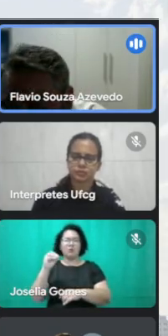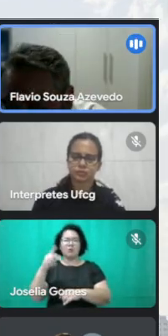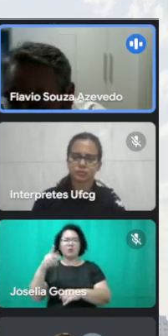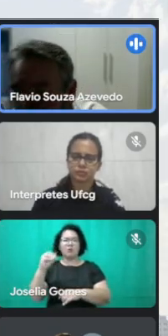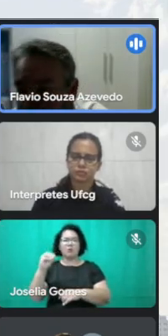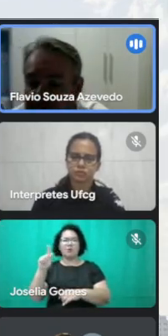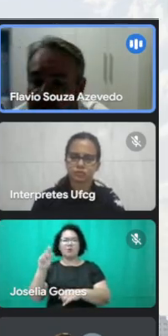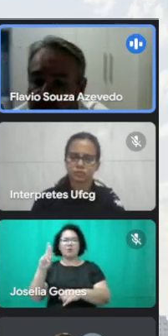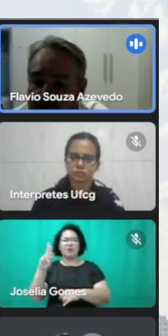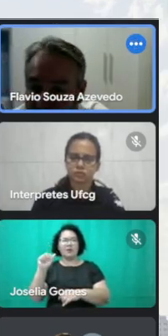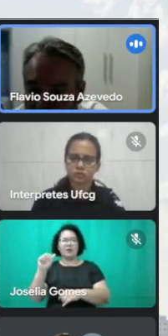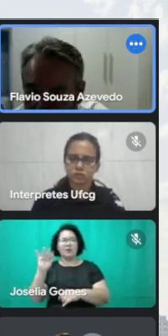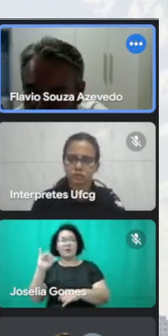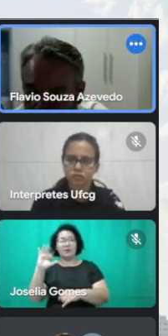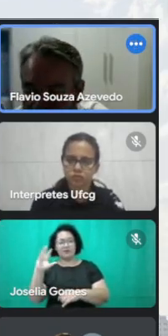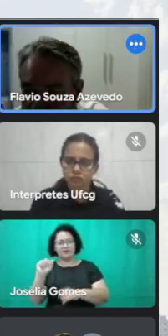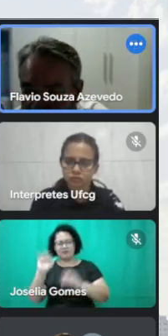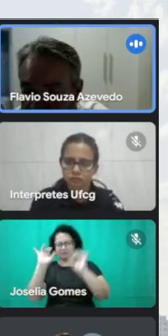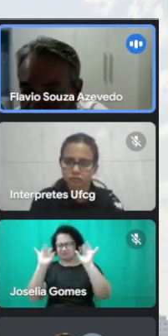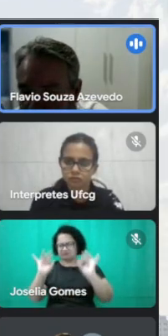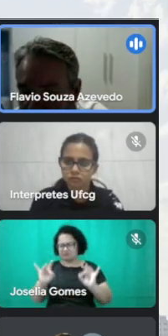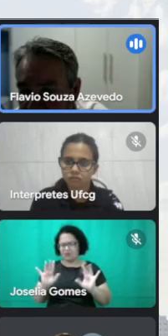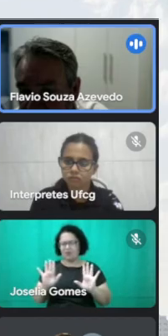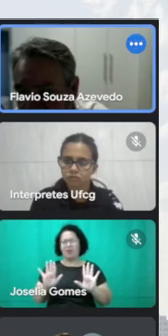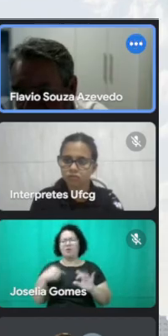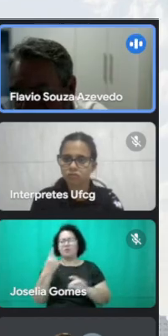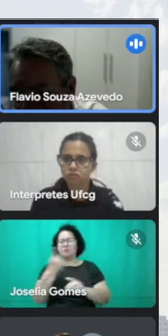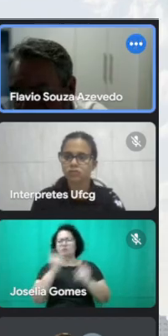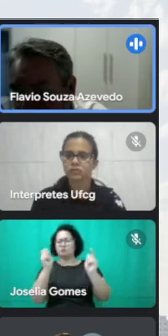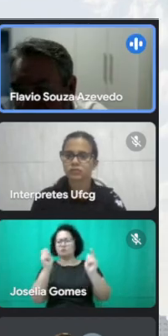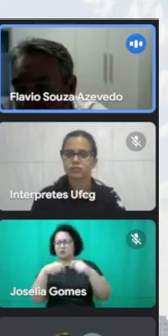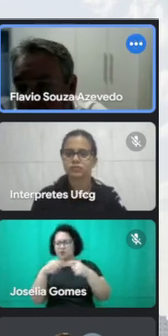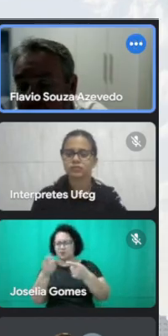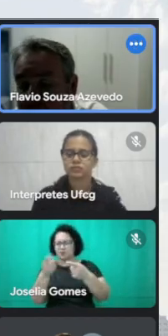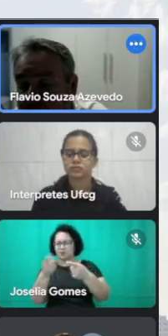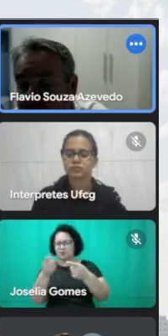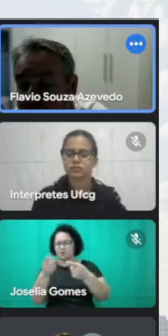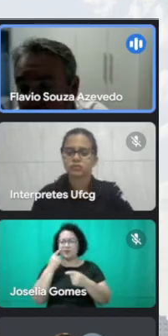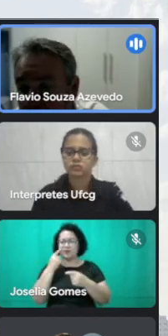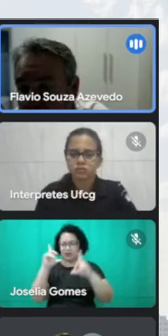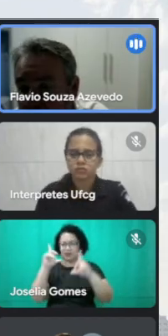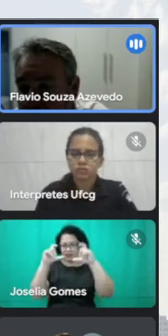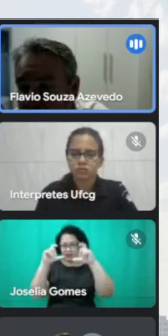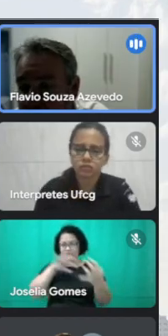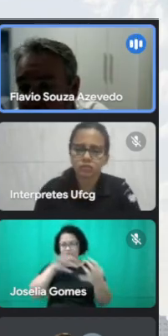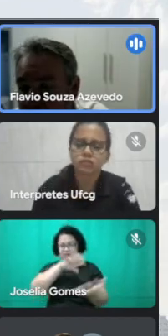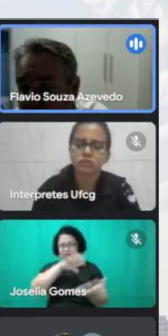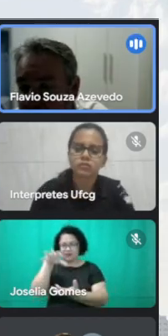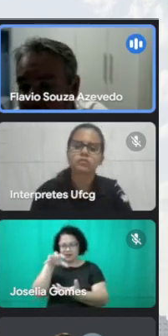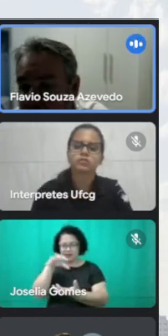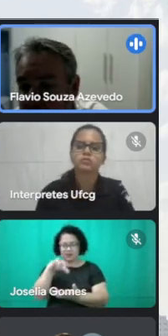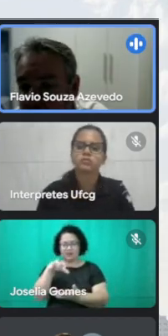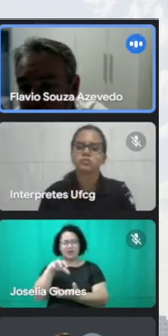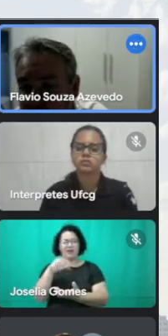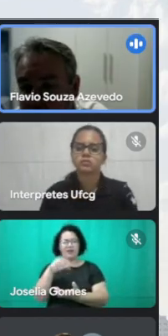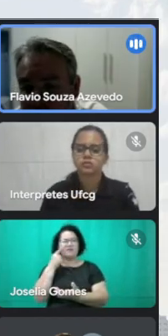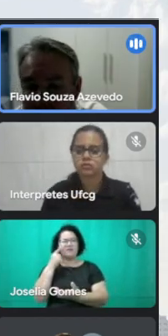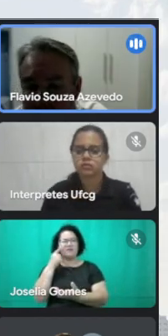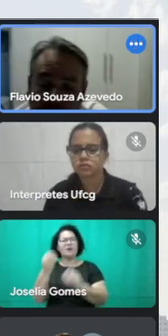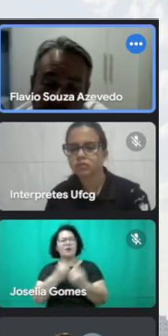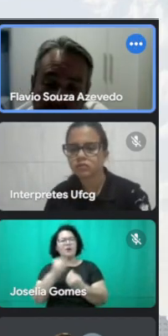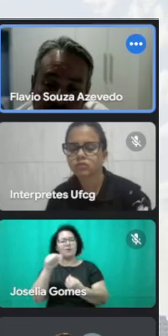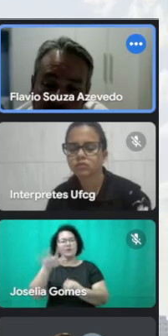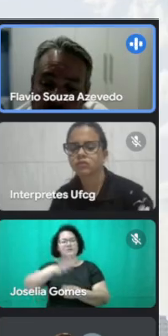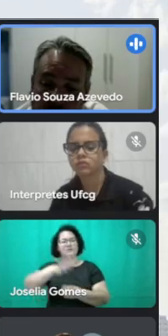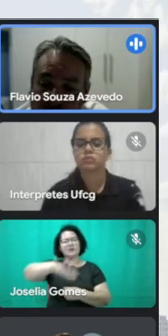pode ver, né, nessa foto aérea de satélite, como essa região está